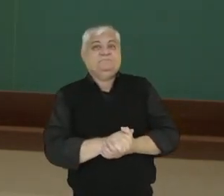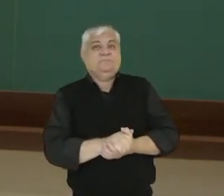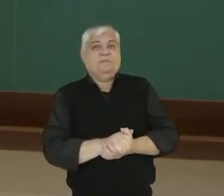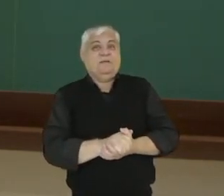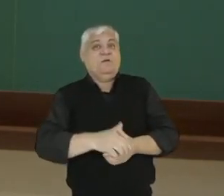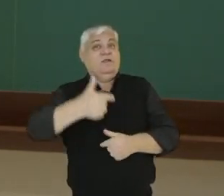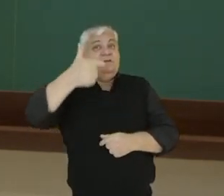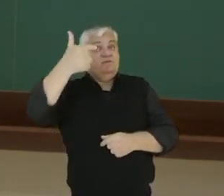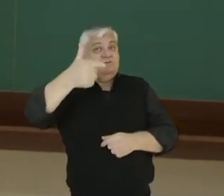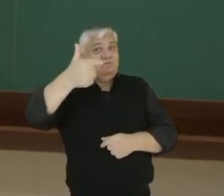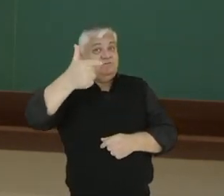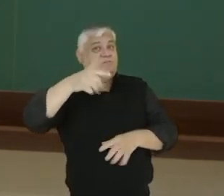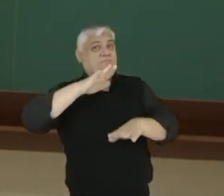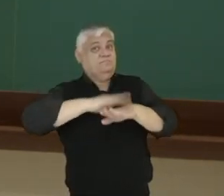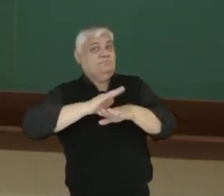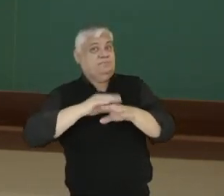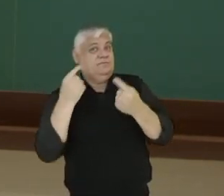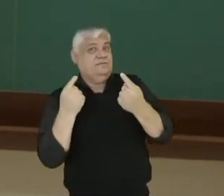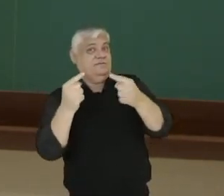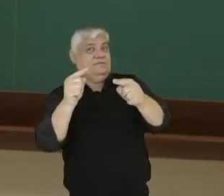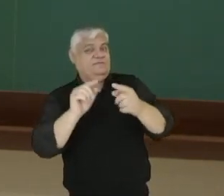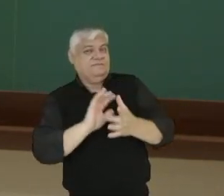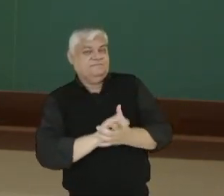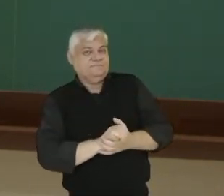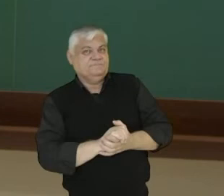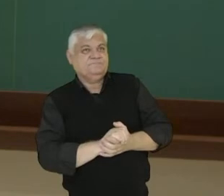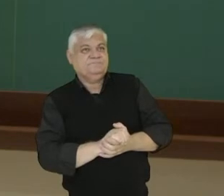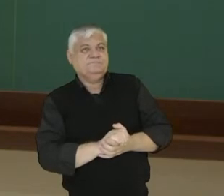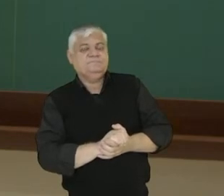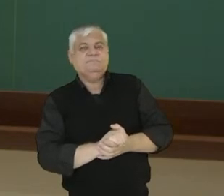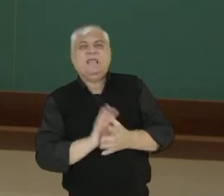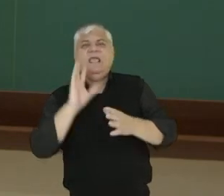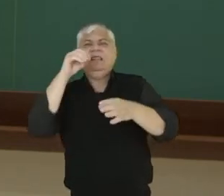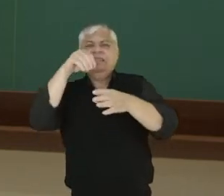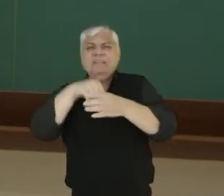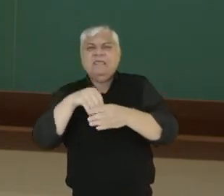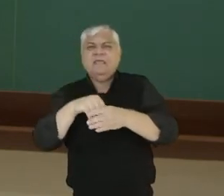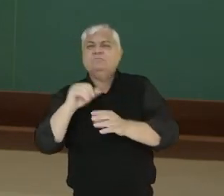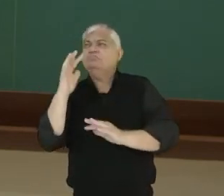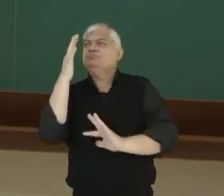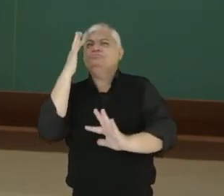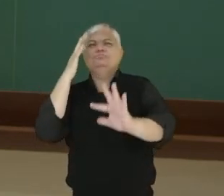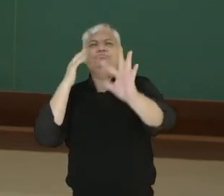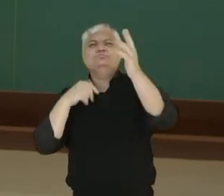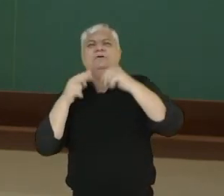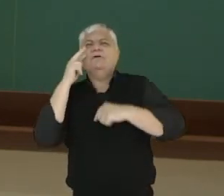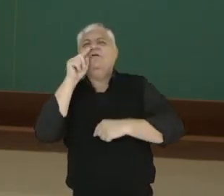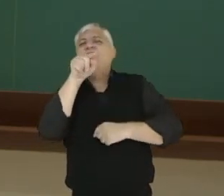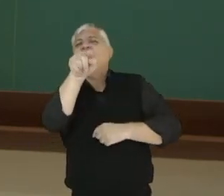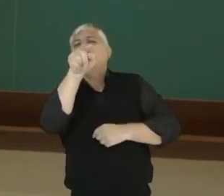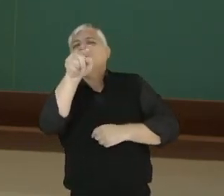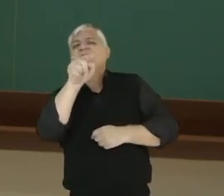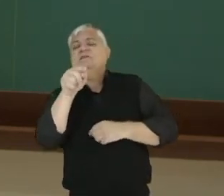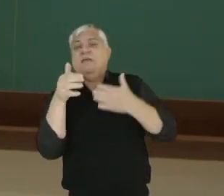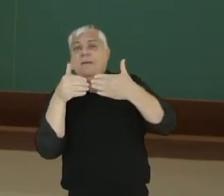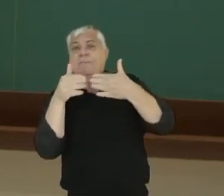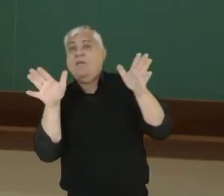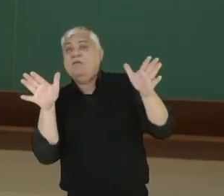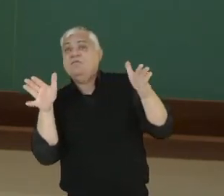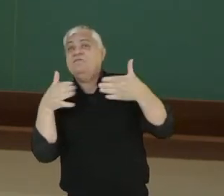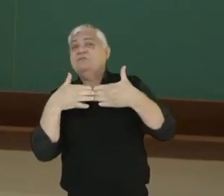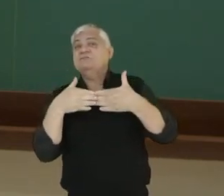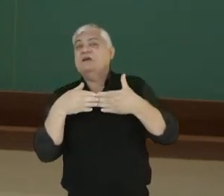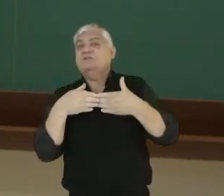eu vou propor fazer um desafio para você. Dentro da natureza, você é um sistema aberto ou fechado? Justifique